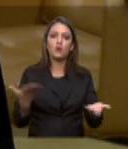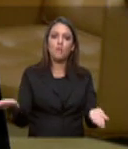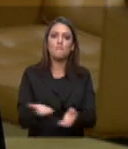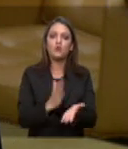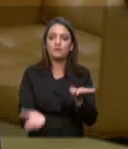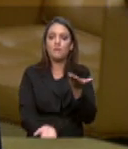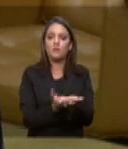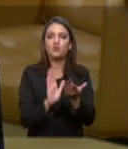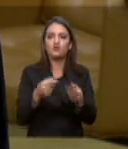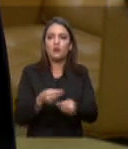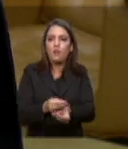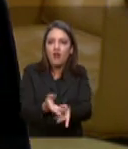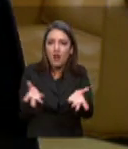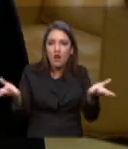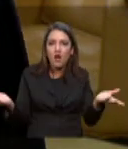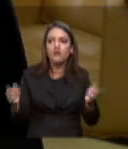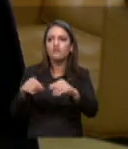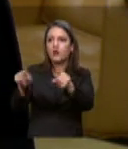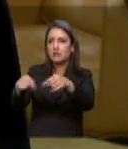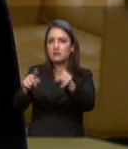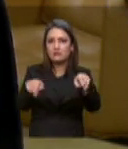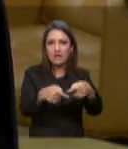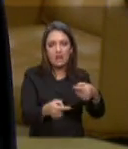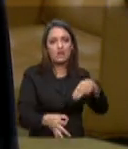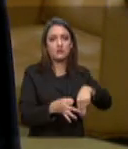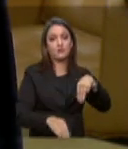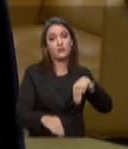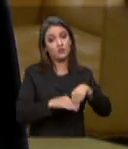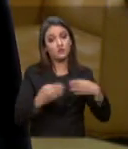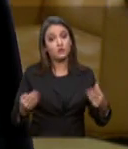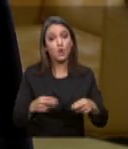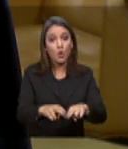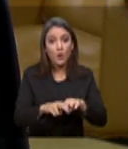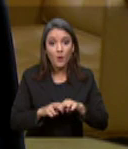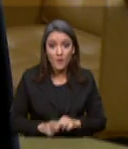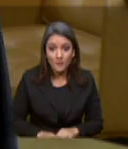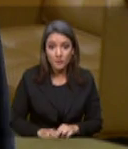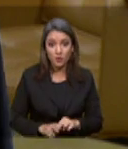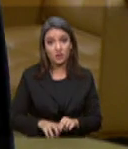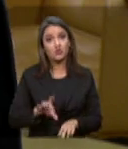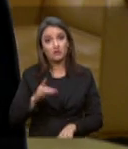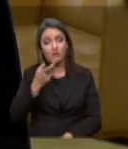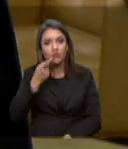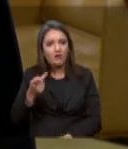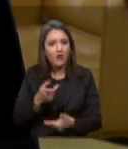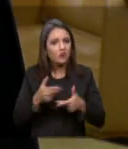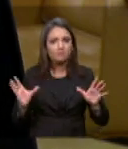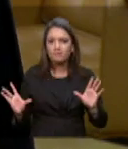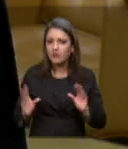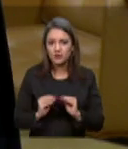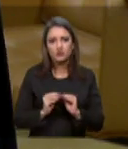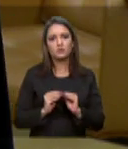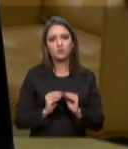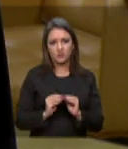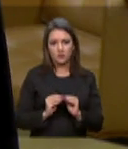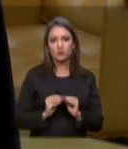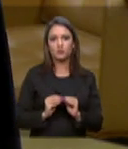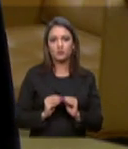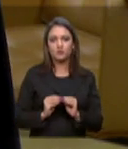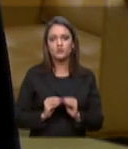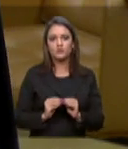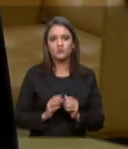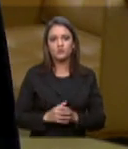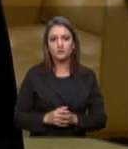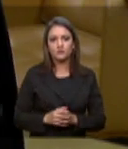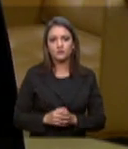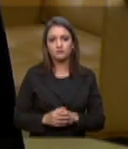memoriais entregues aos gabinetes de Vossas Excelências, motivo pelo qual apenas as reitero e cito